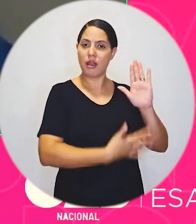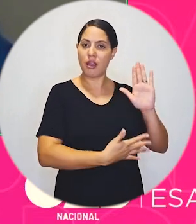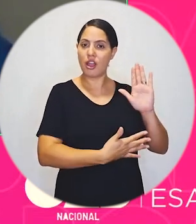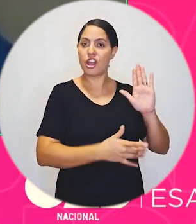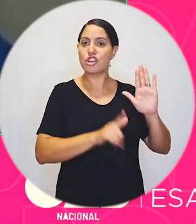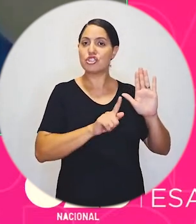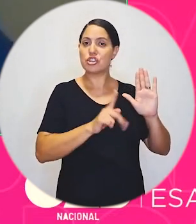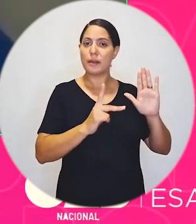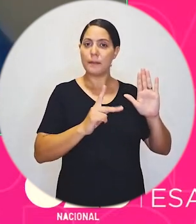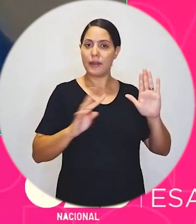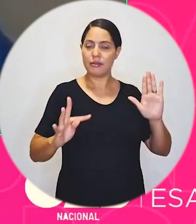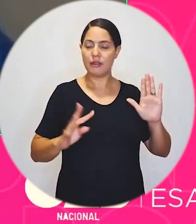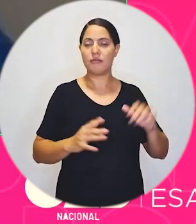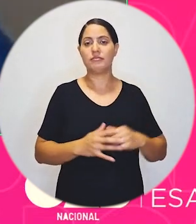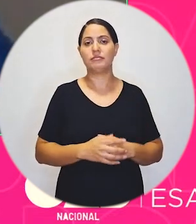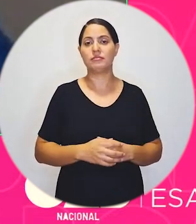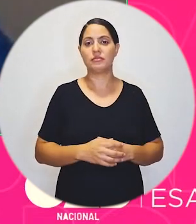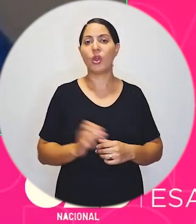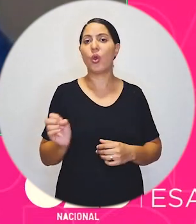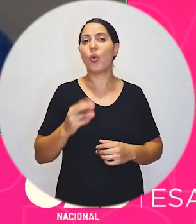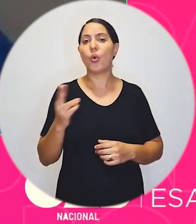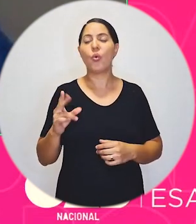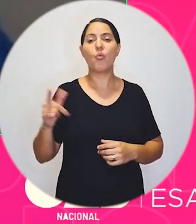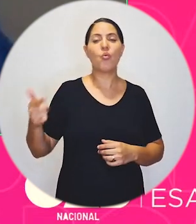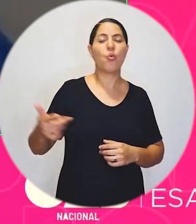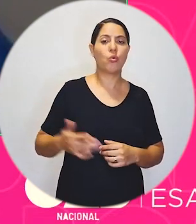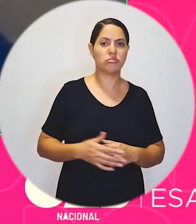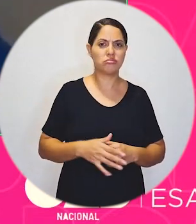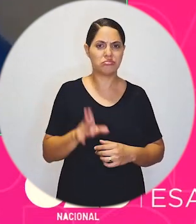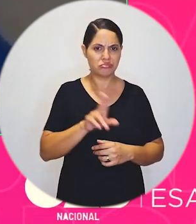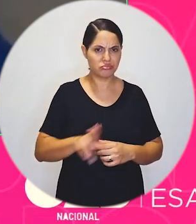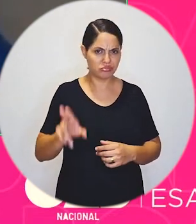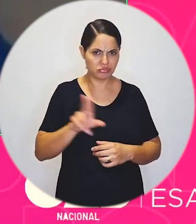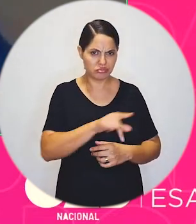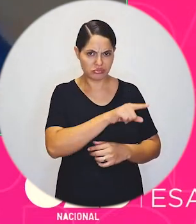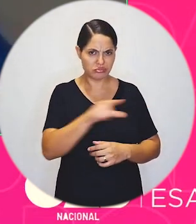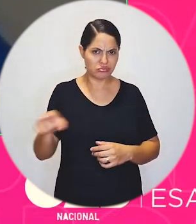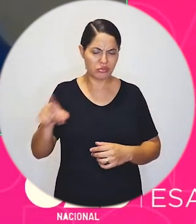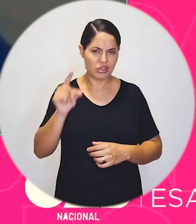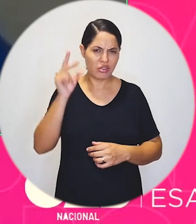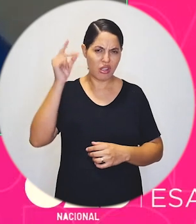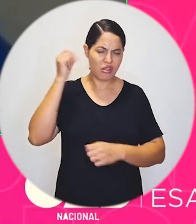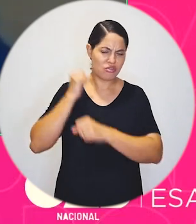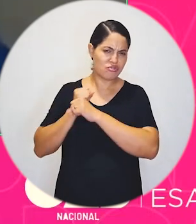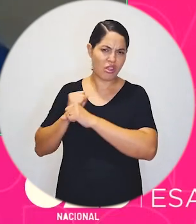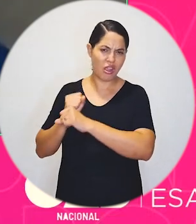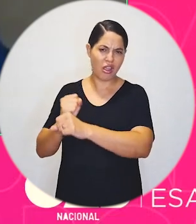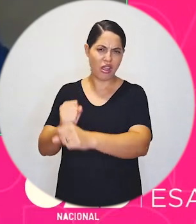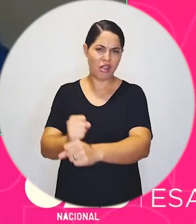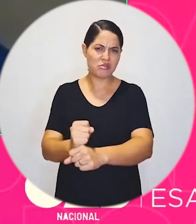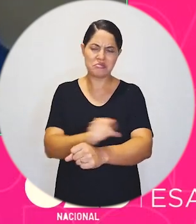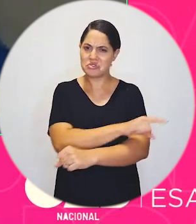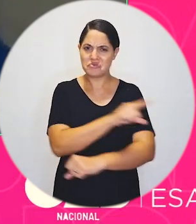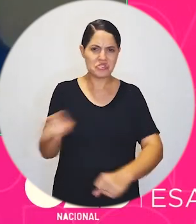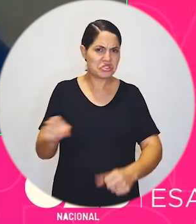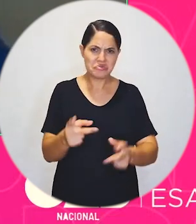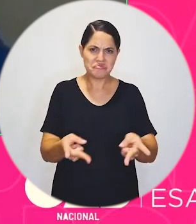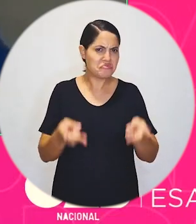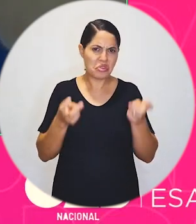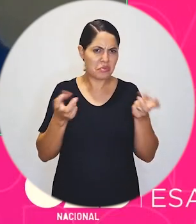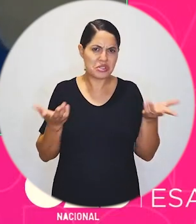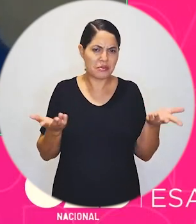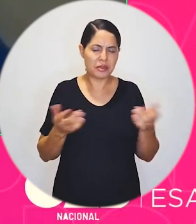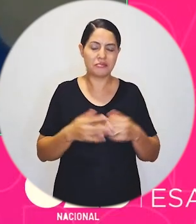disponíveis aí hoje, basta eu dizer para vocês que vocês já usam inteligência artificial generativa há muitos anos, sem que